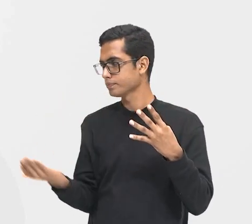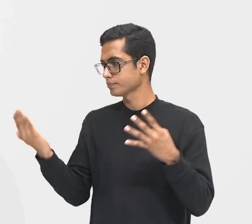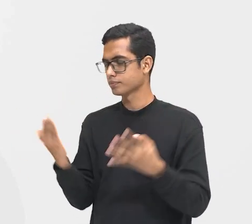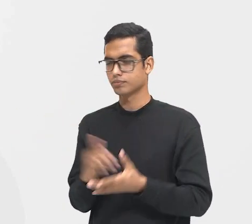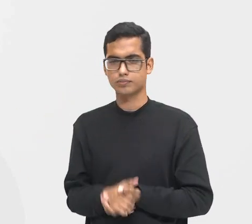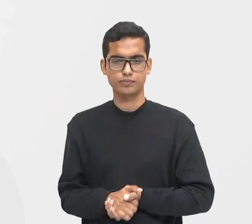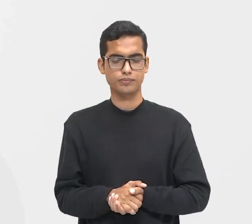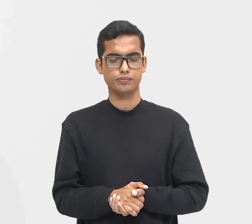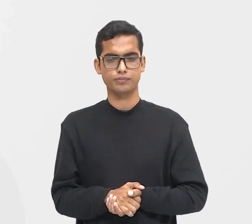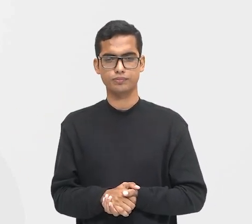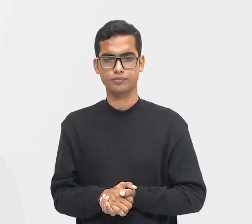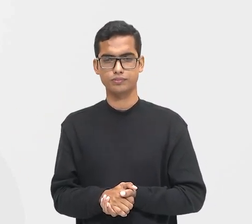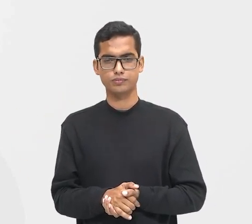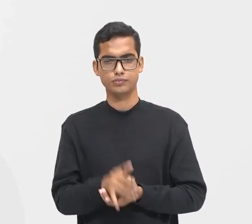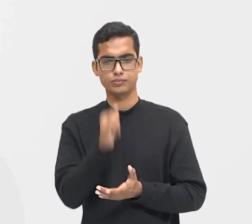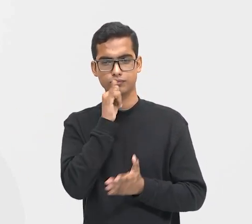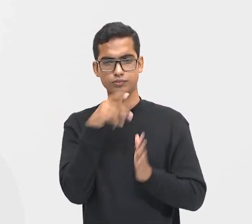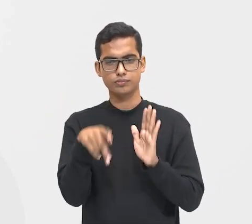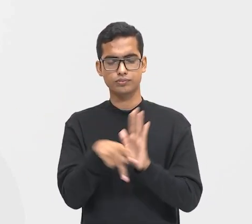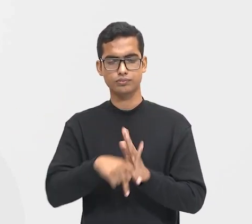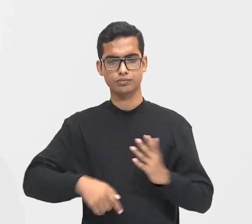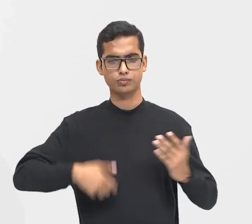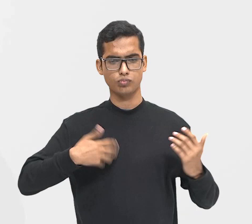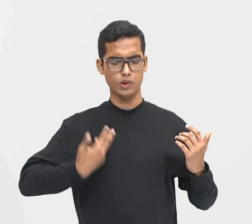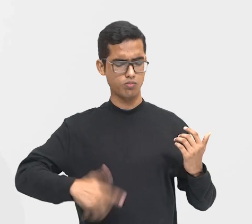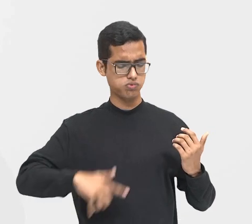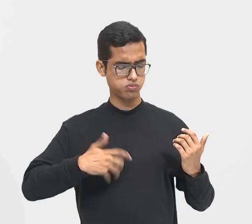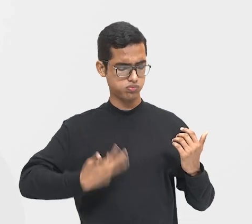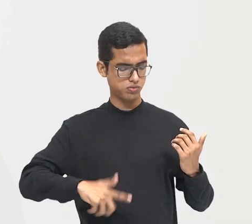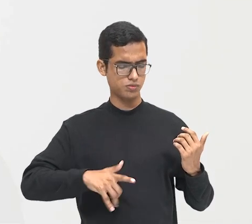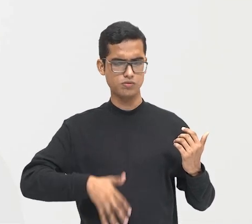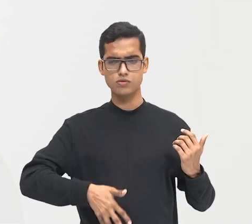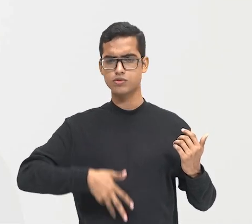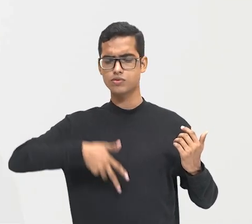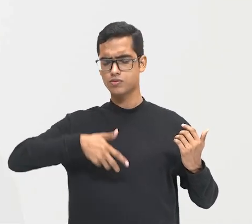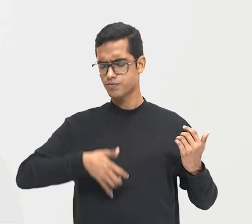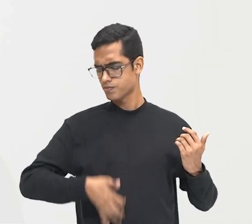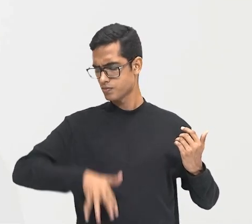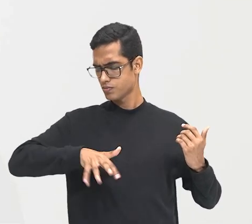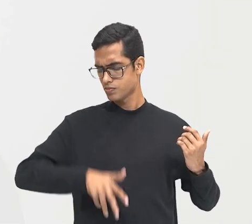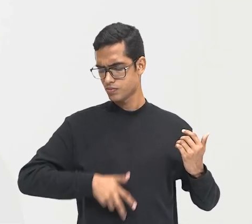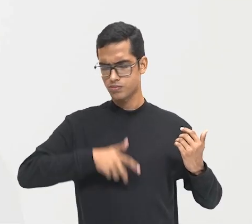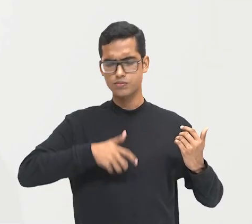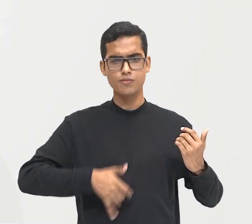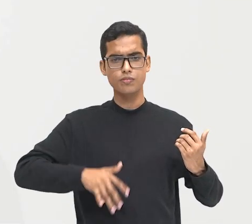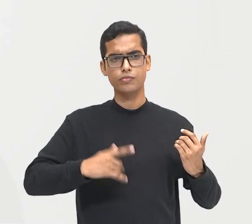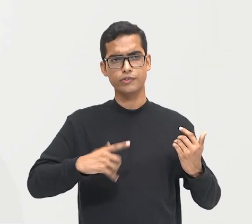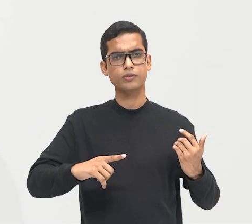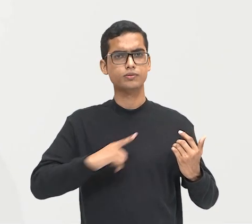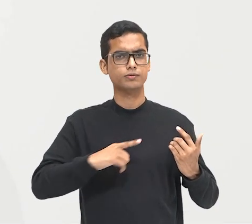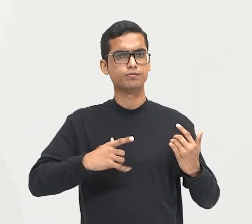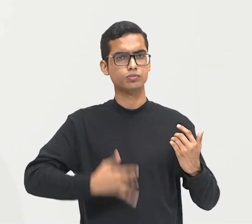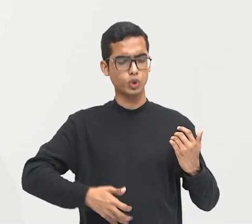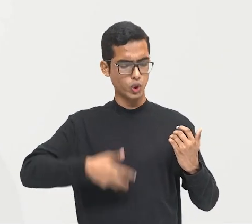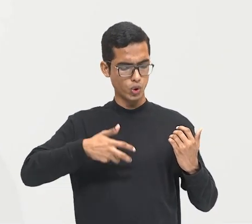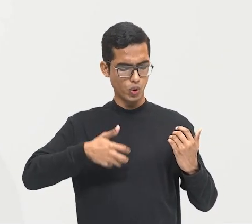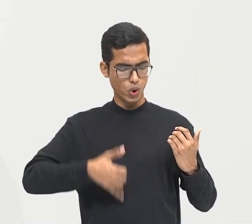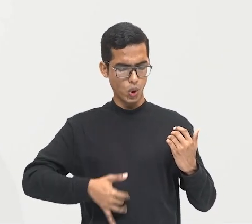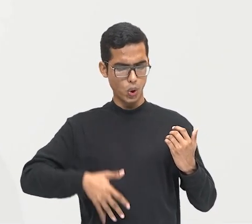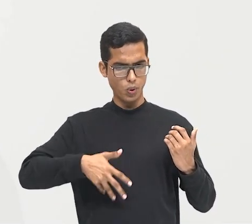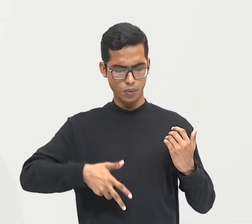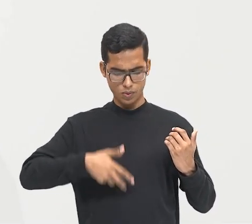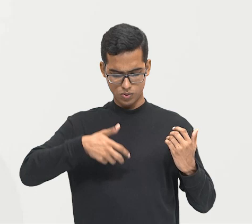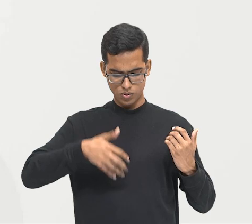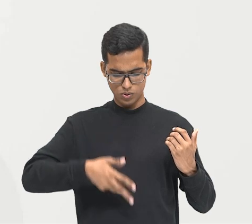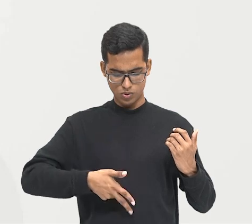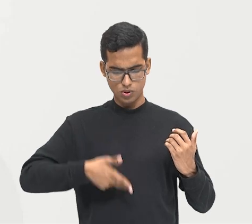ó, o nosso exemplo do violão, que a gente acabou de falar, né? A gente está precisando ali de um meio material. A gente tem o violão com as suas cordas, onde vai